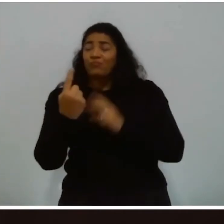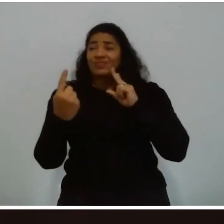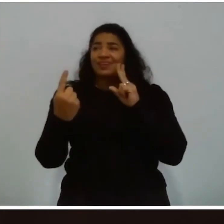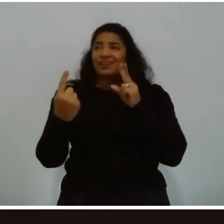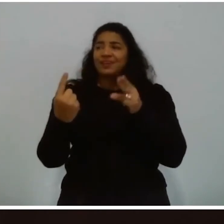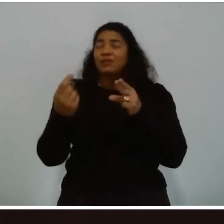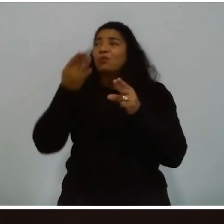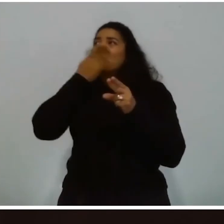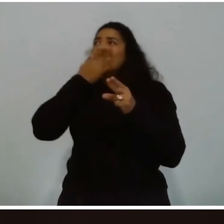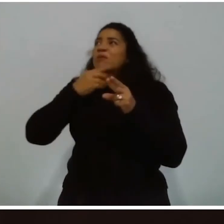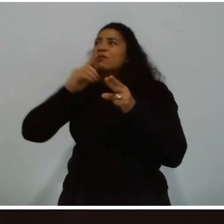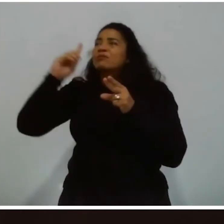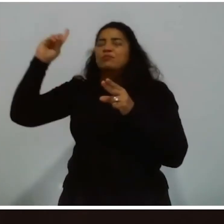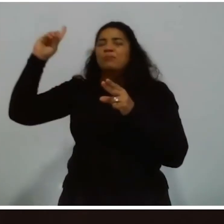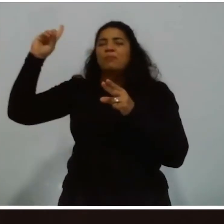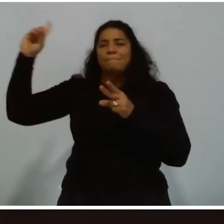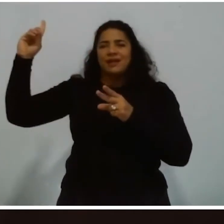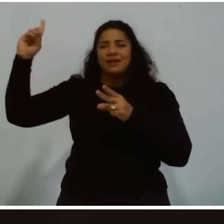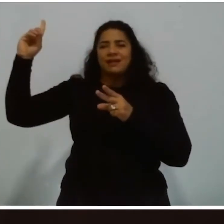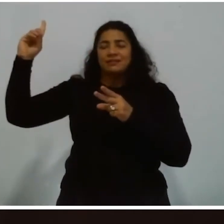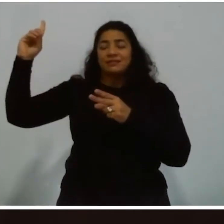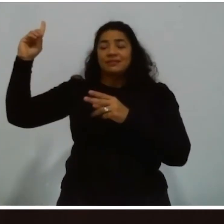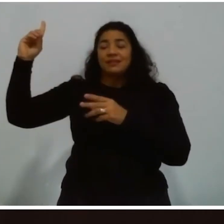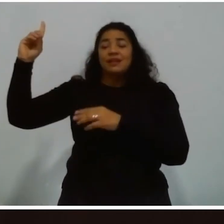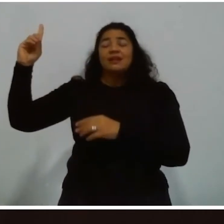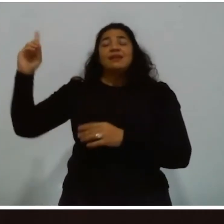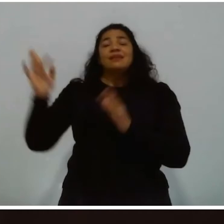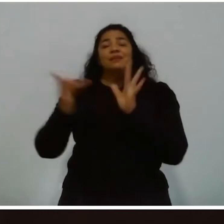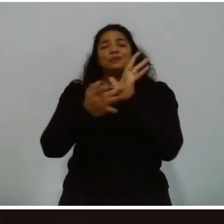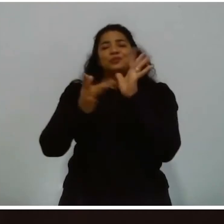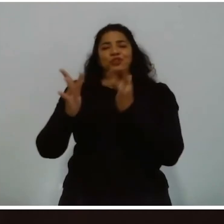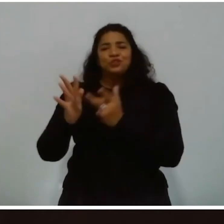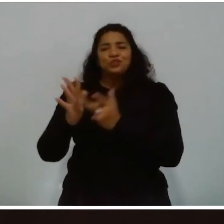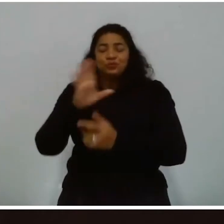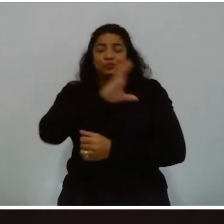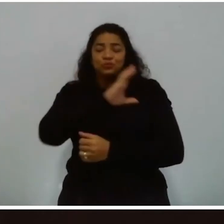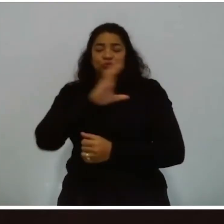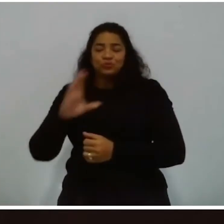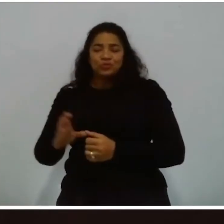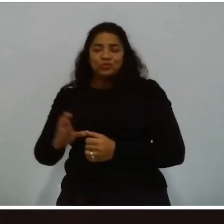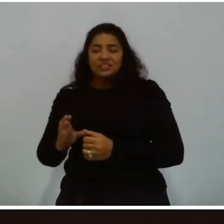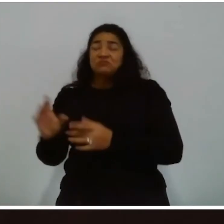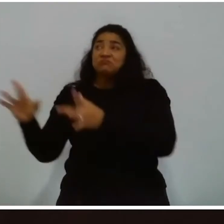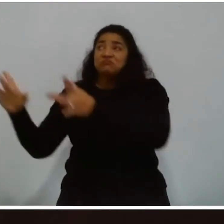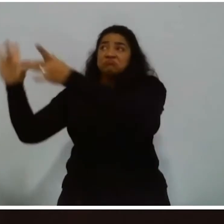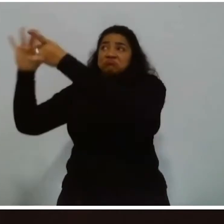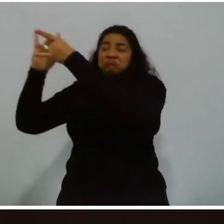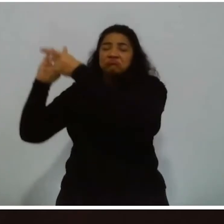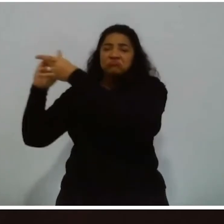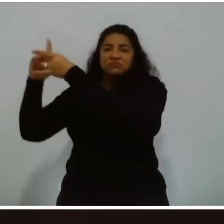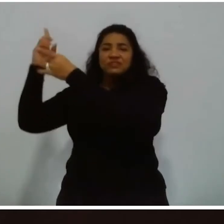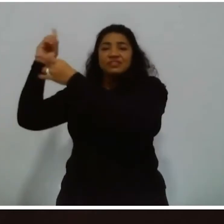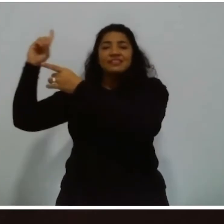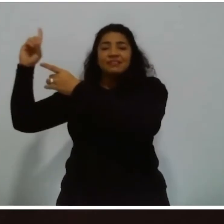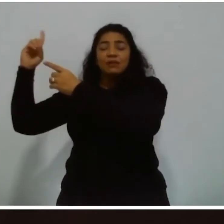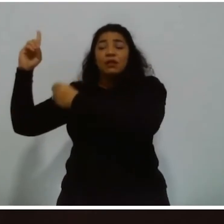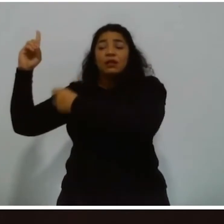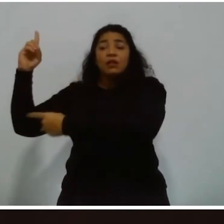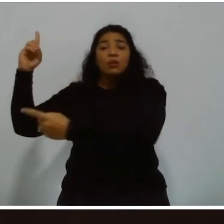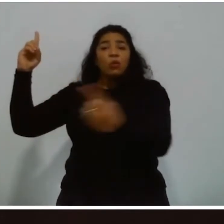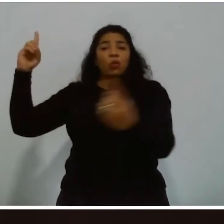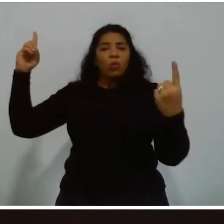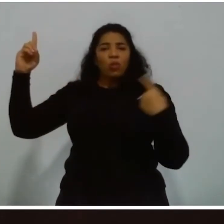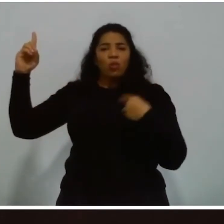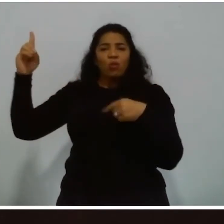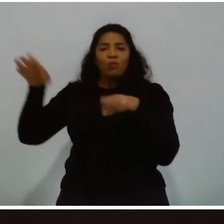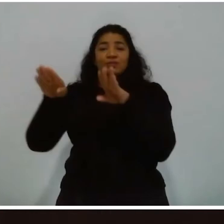eu em ti, também sejam eles em nós, para que o mundo creia que tu me enviaste.